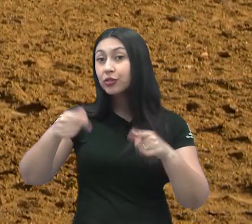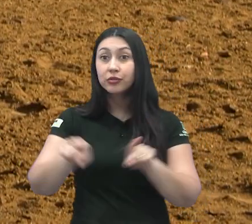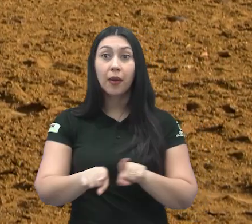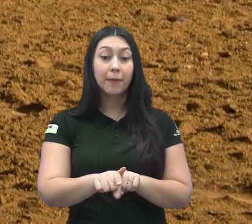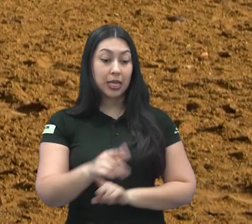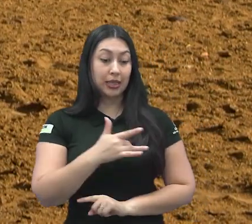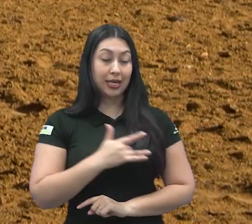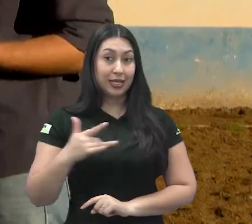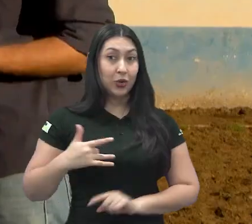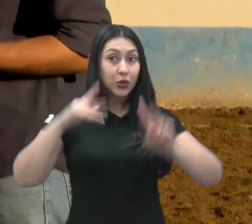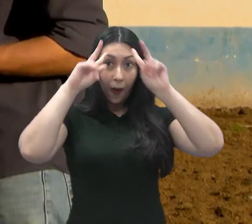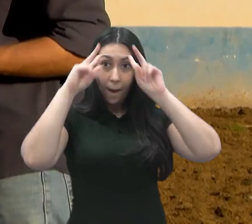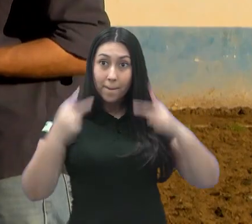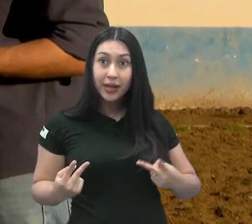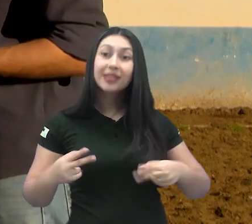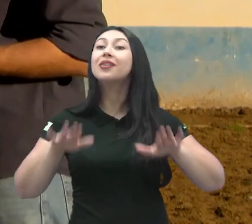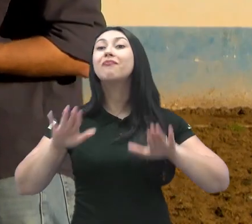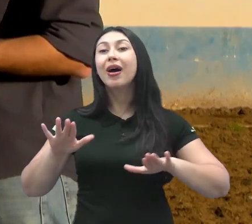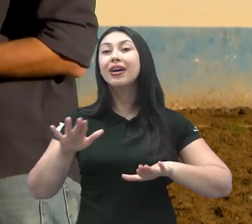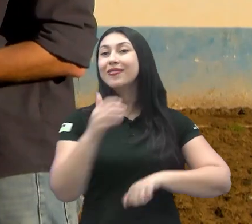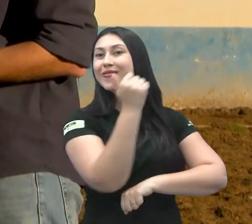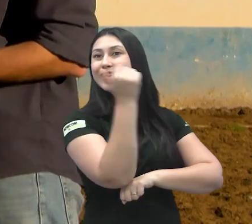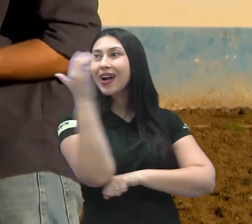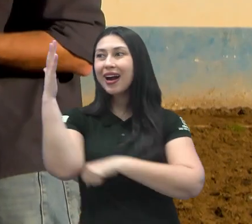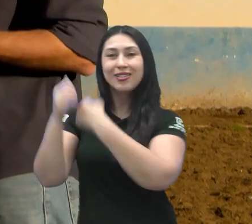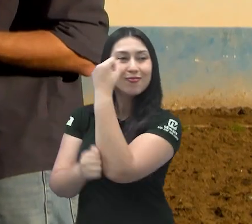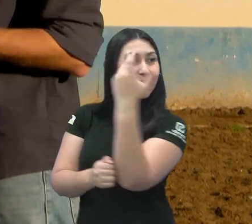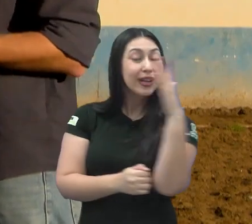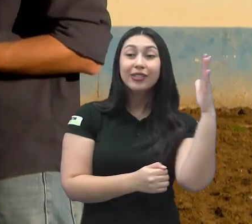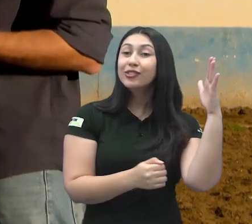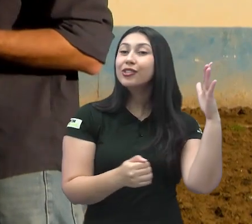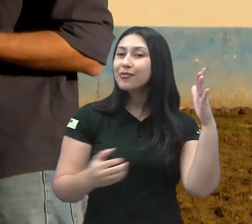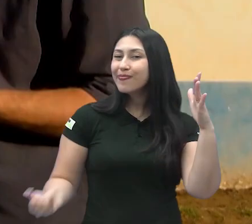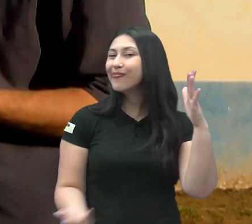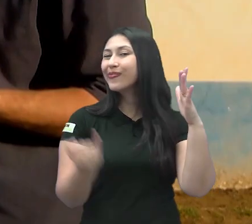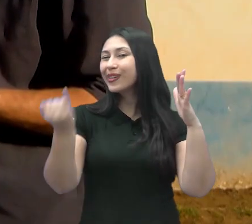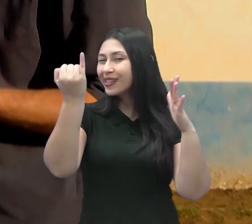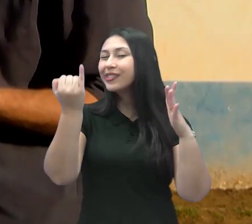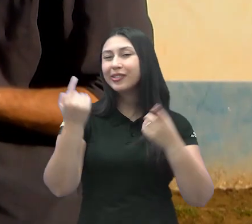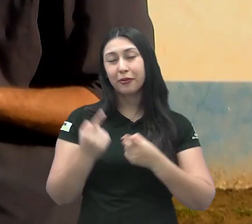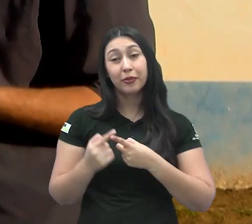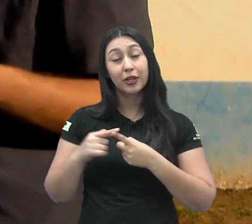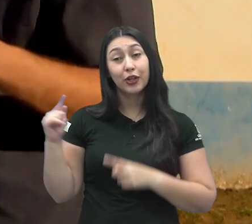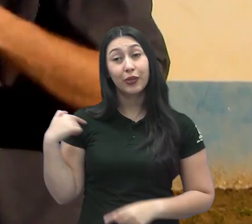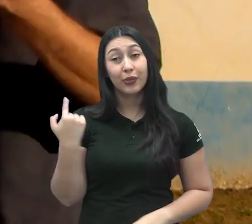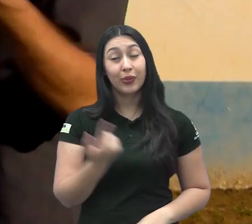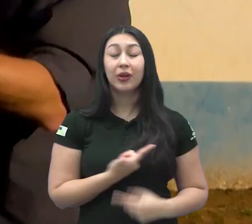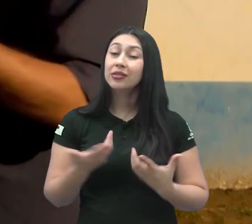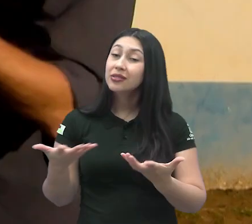produz alimento, mas o meio ambiente também vai agradecer quando a gente entra em contato com o produtor, porque a gente quer